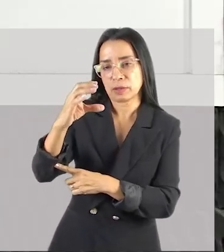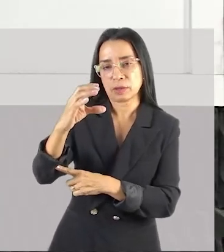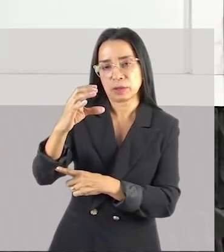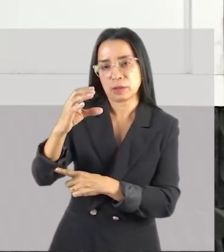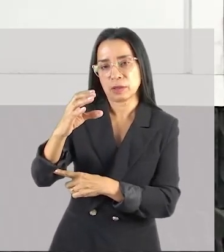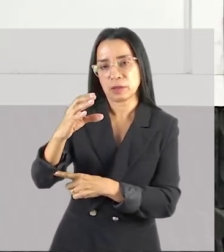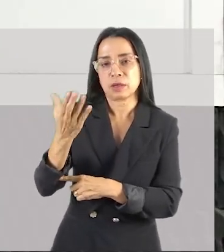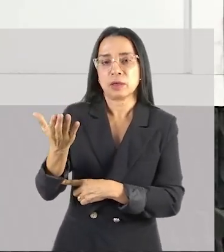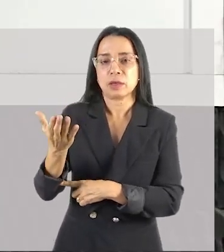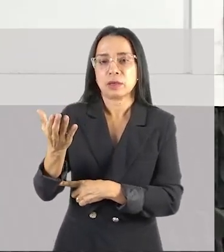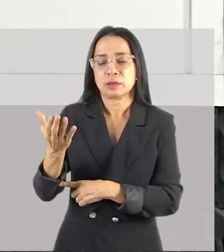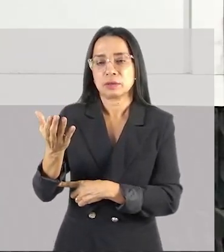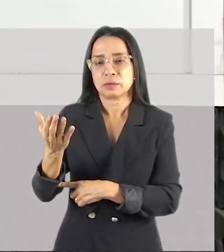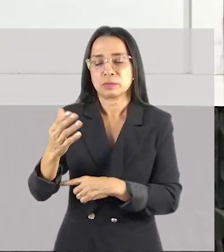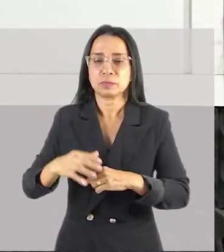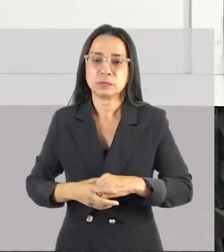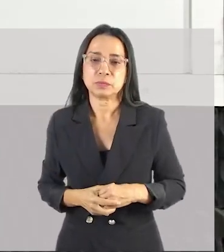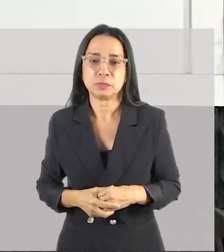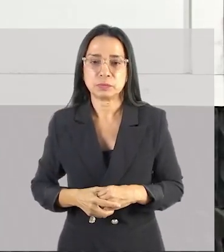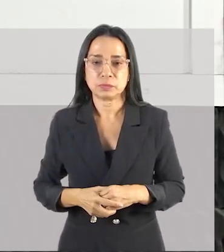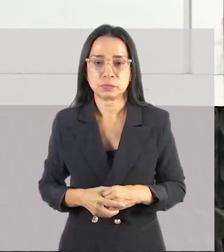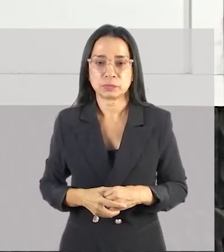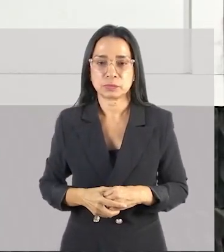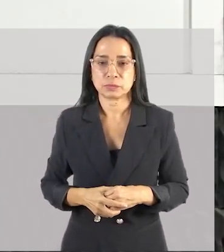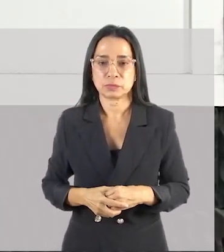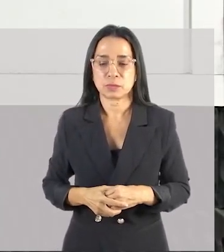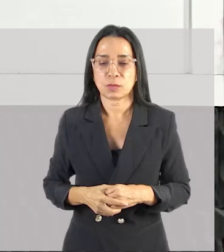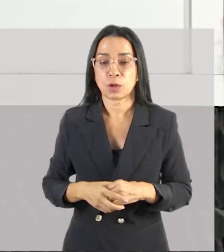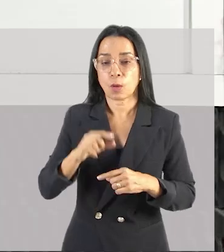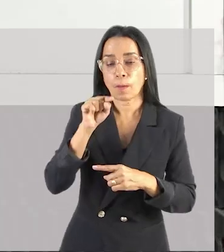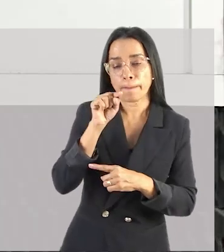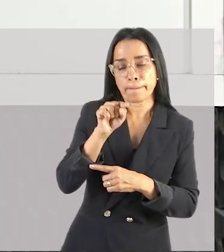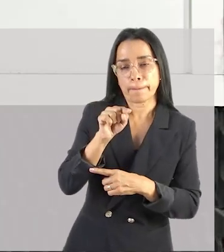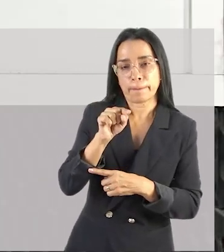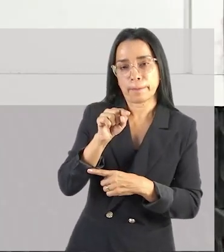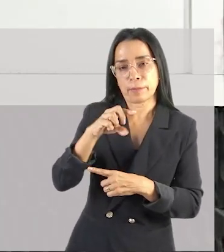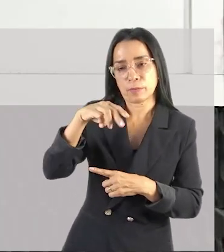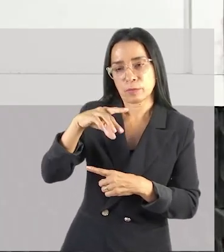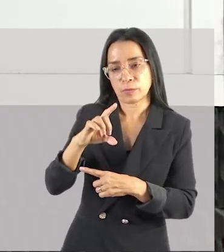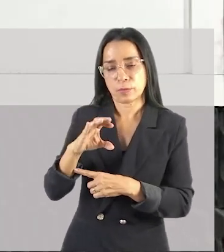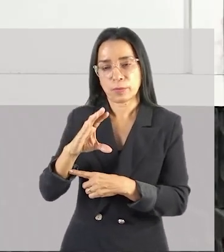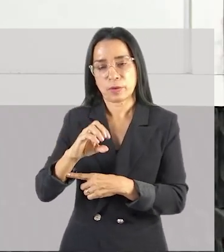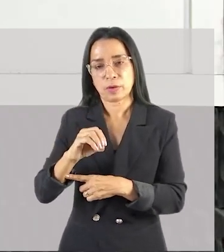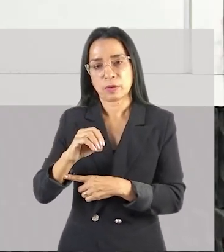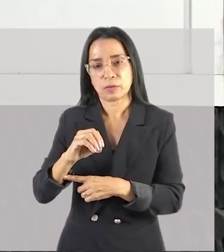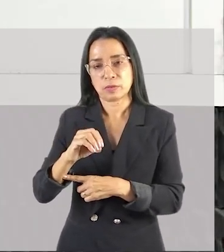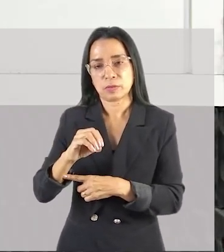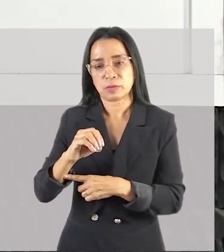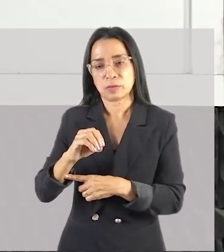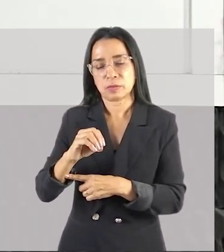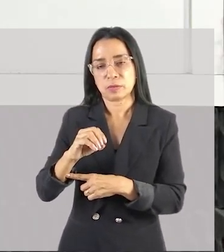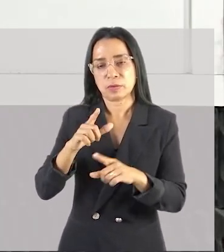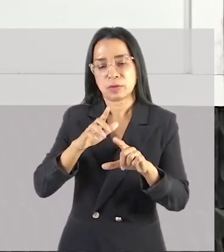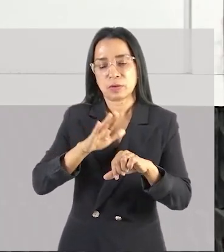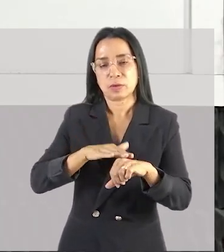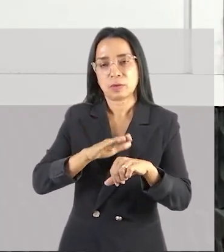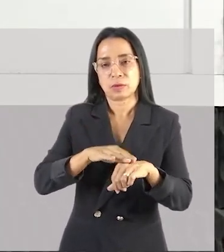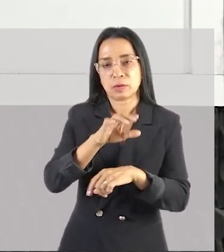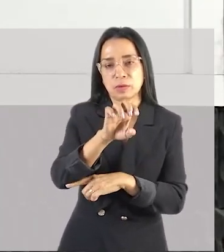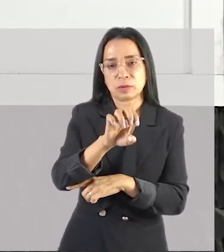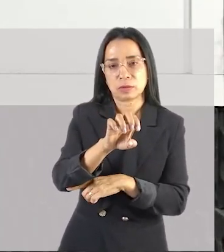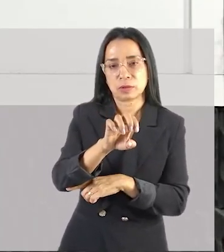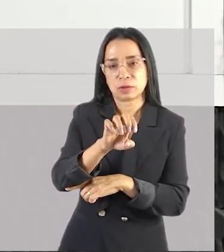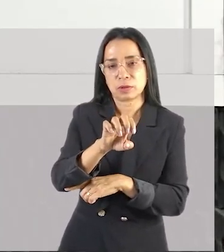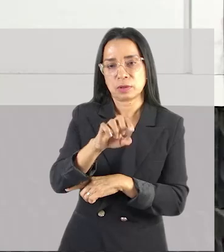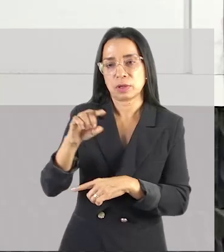que está no meio. Tá? Então você tem aqui um ponto médio, ó, um ponto que eu vou chamar de E, está na figura.